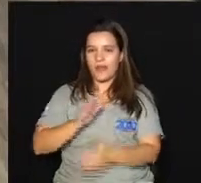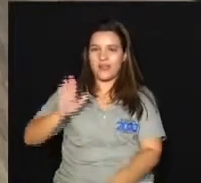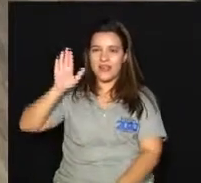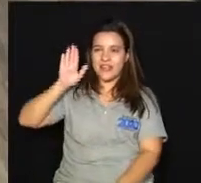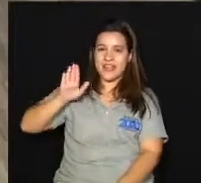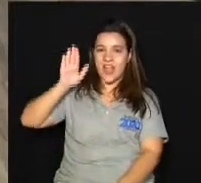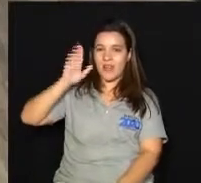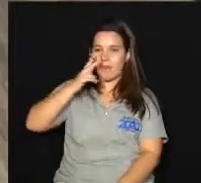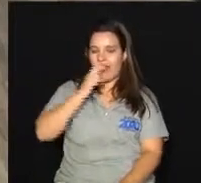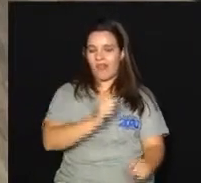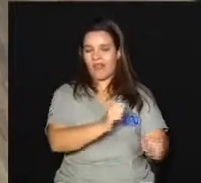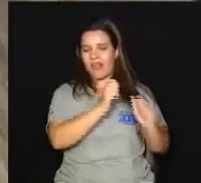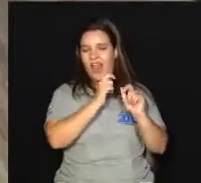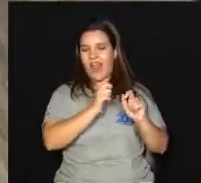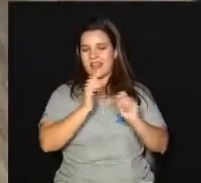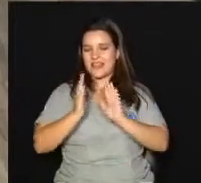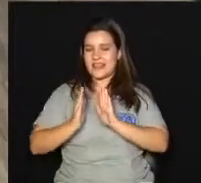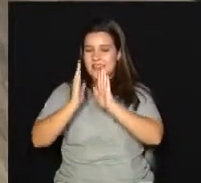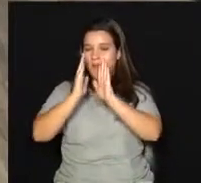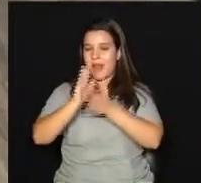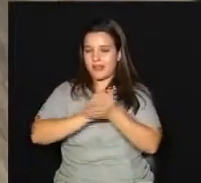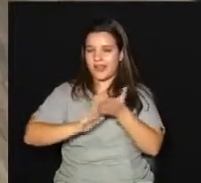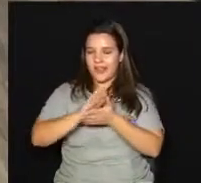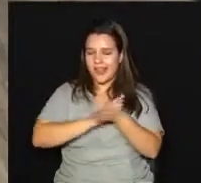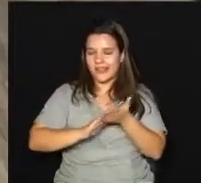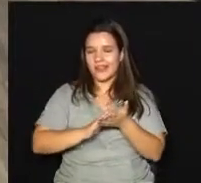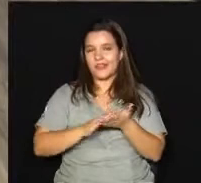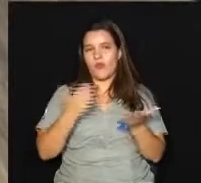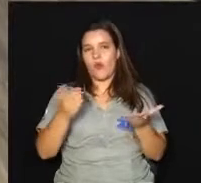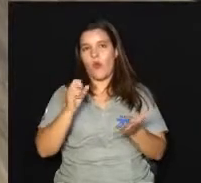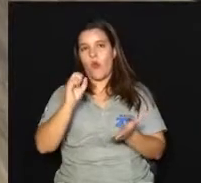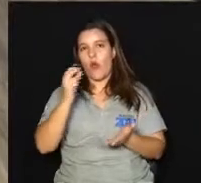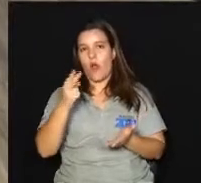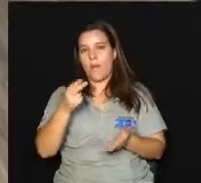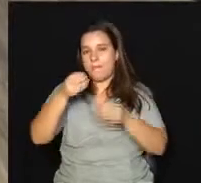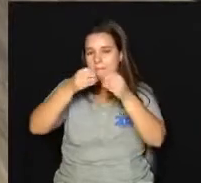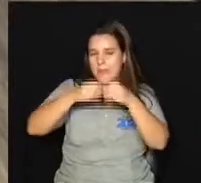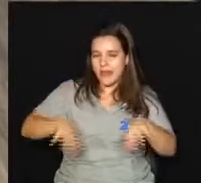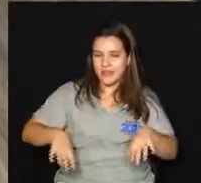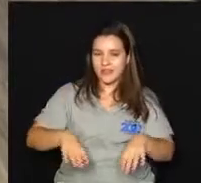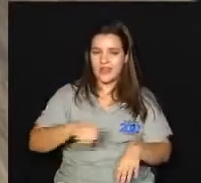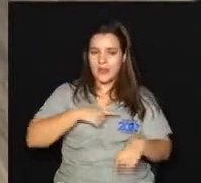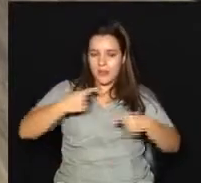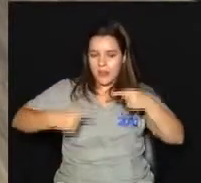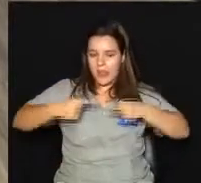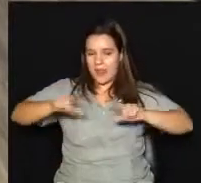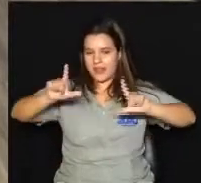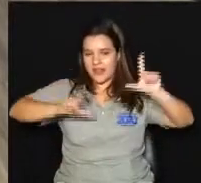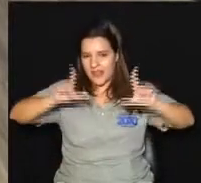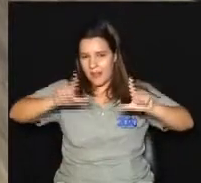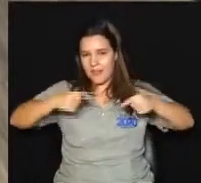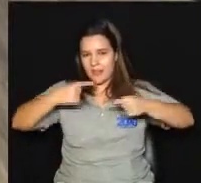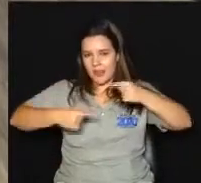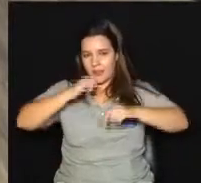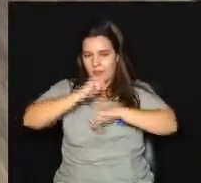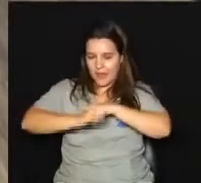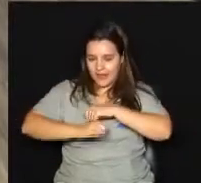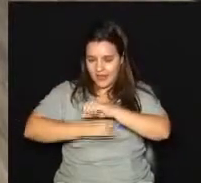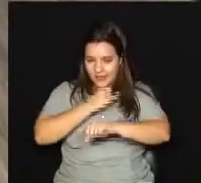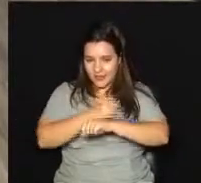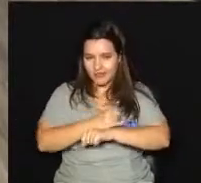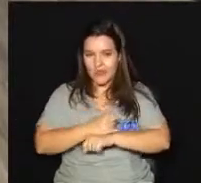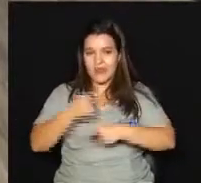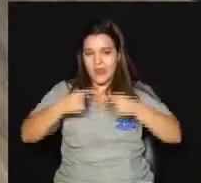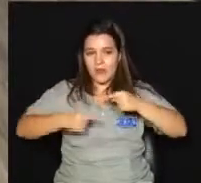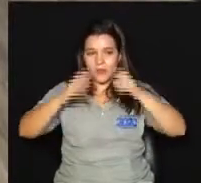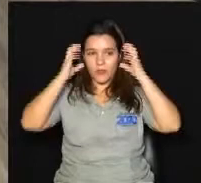antigamente nós tínhamos em diversas emissoras vários debates, seja pela televisão, pela internet ou mesmo pelo